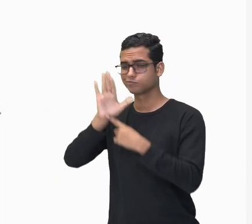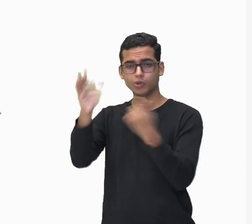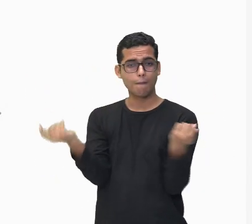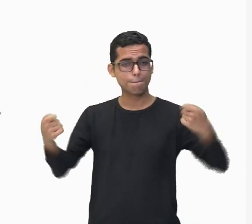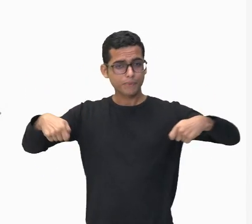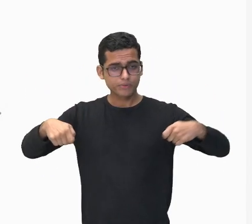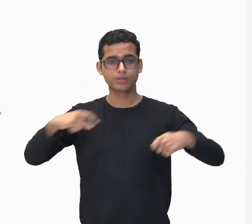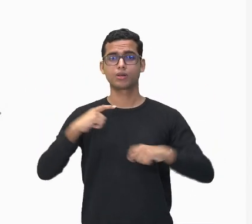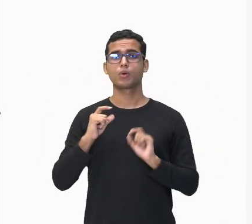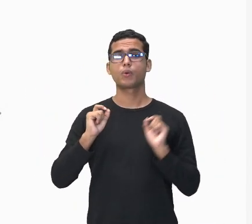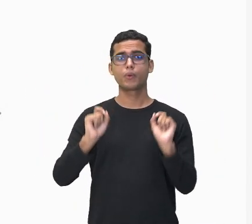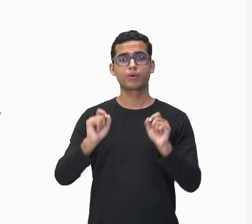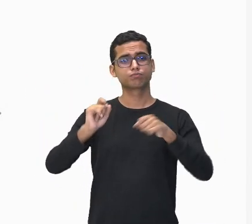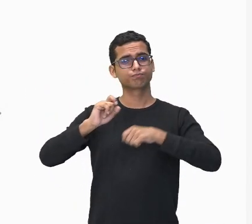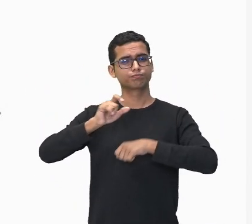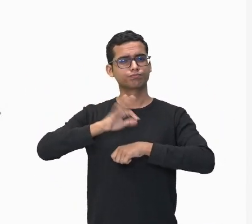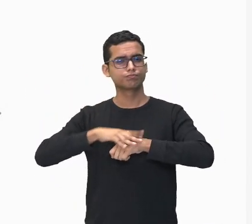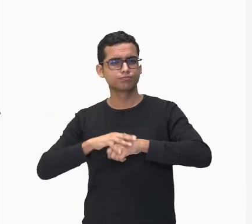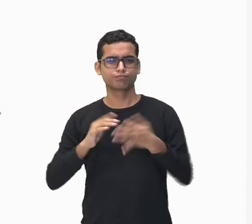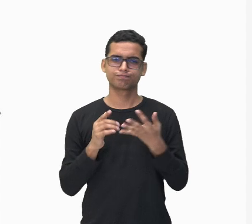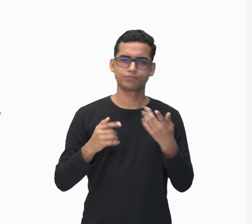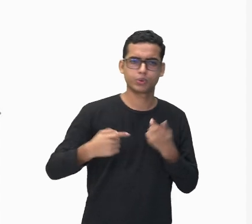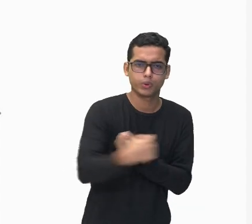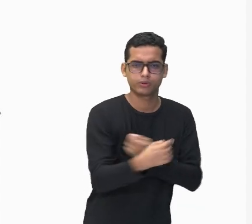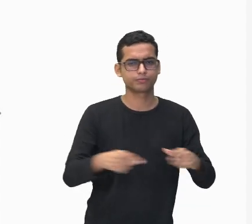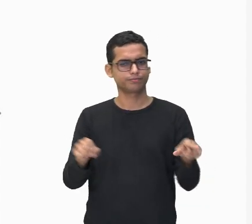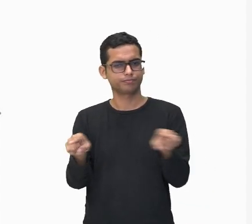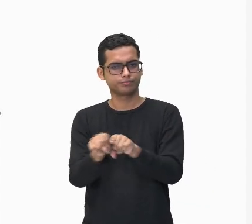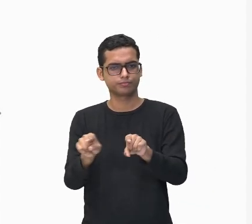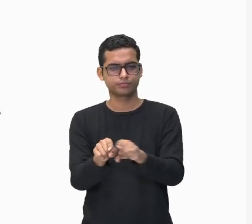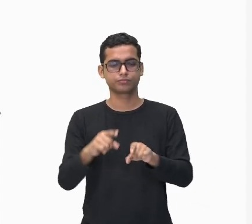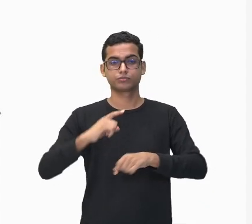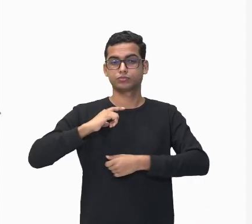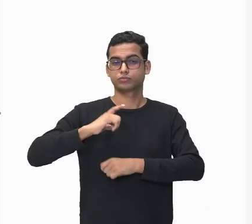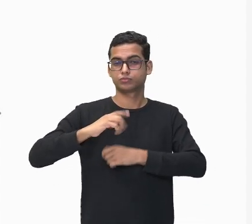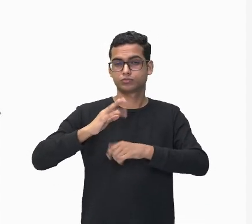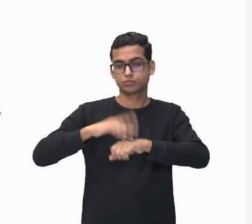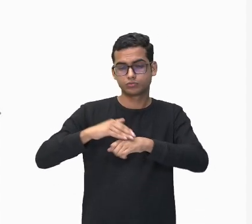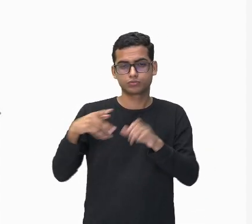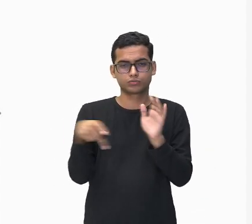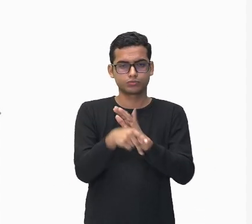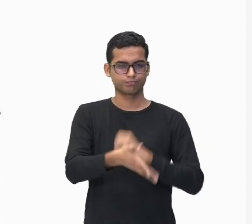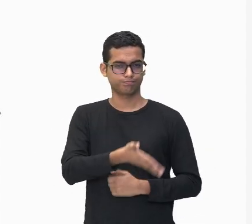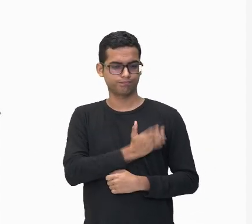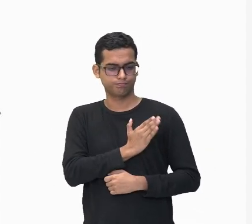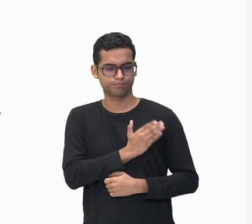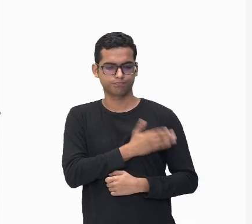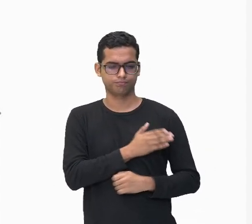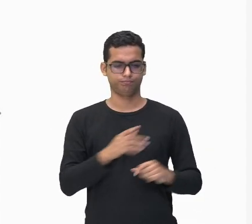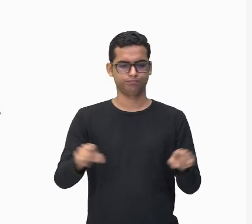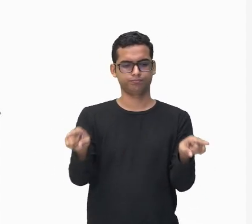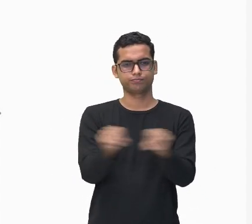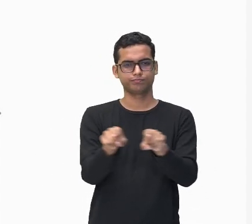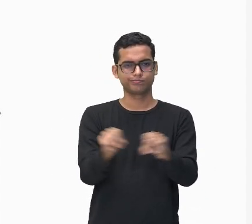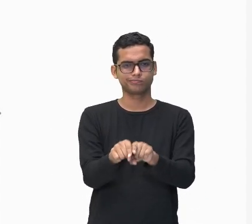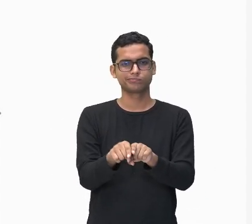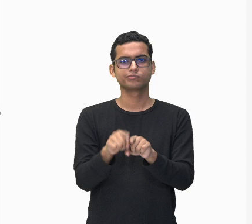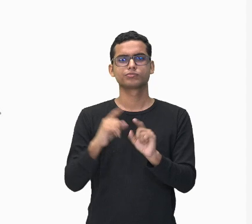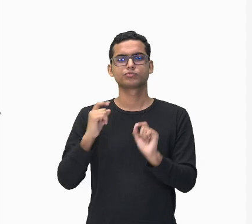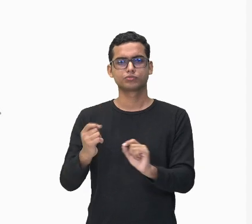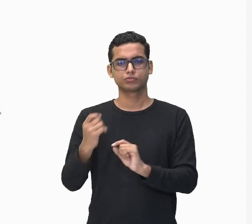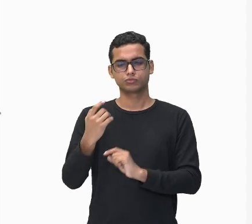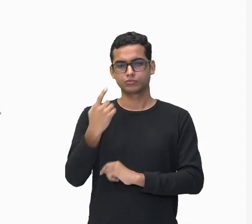aumenta substancialmente a incidência relativa de doença arterial coronariana, como também ajuda,